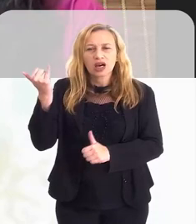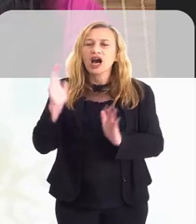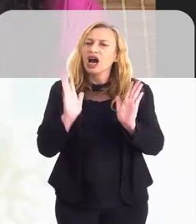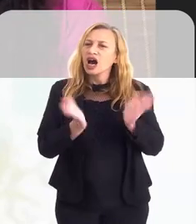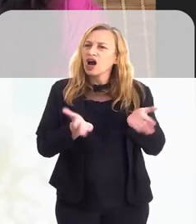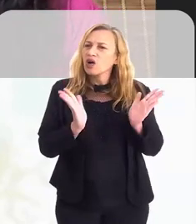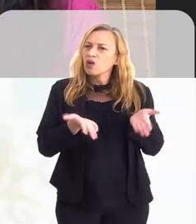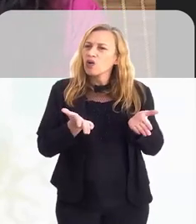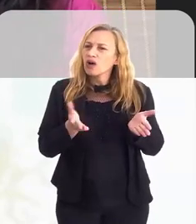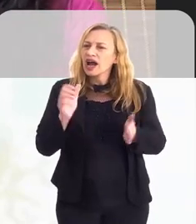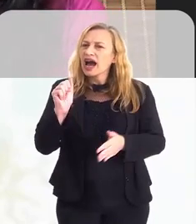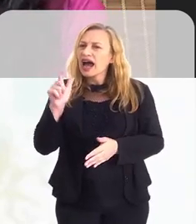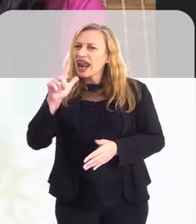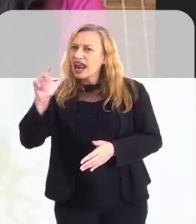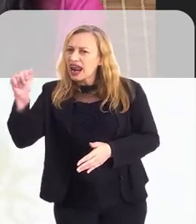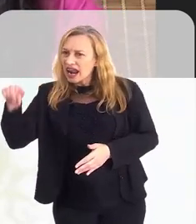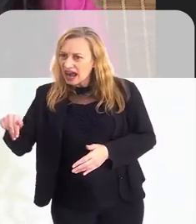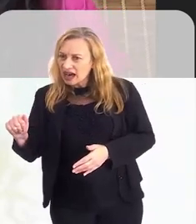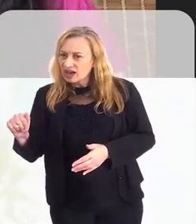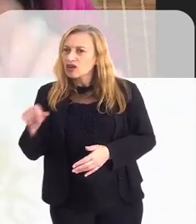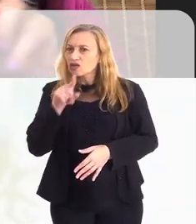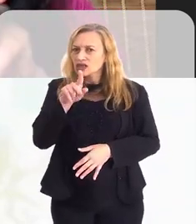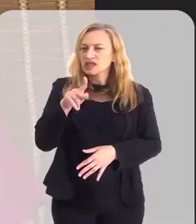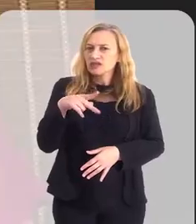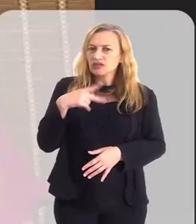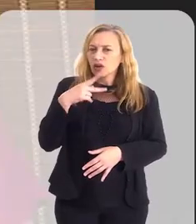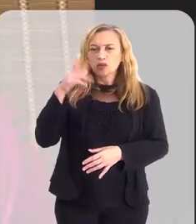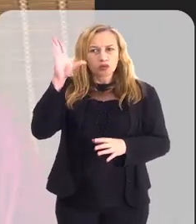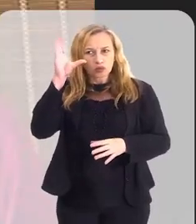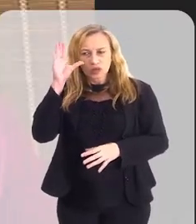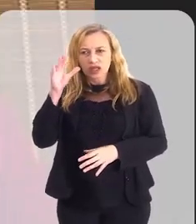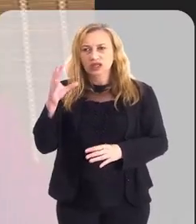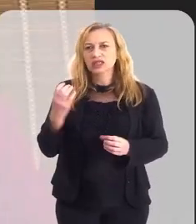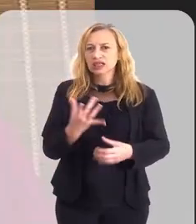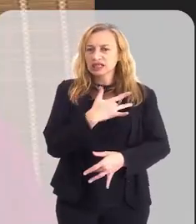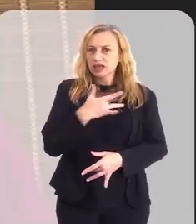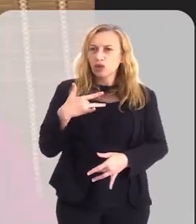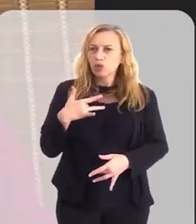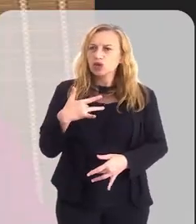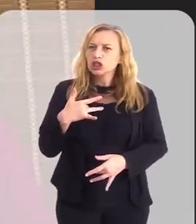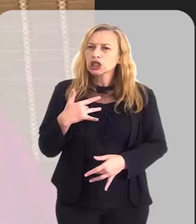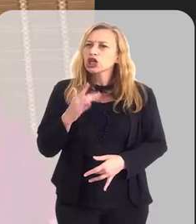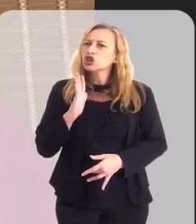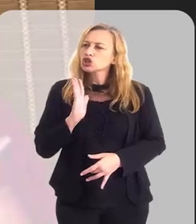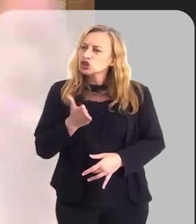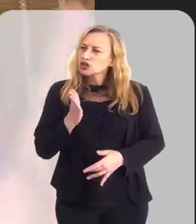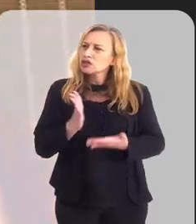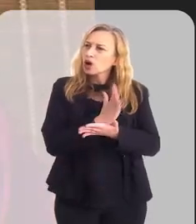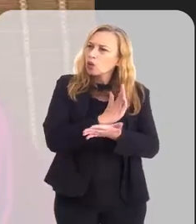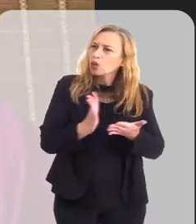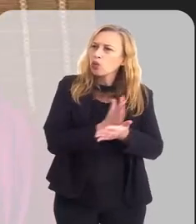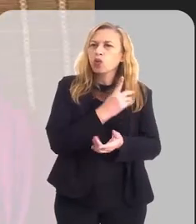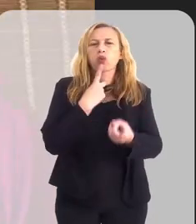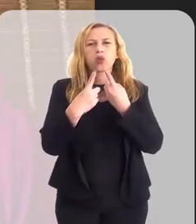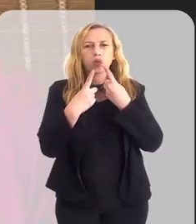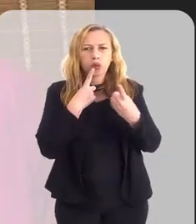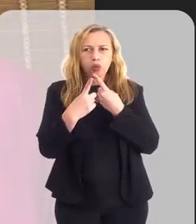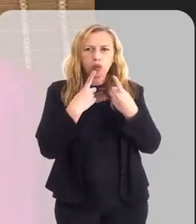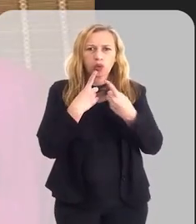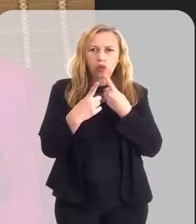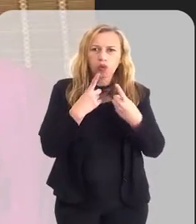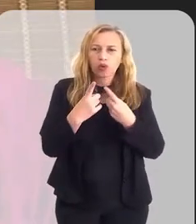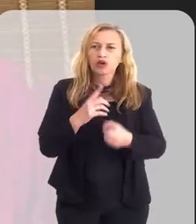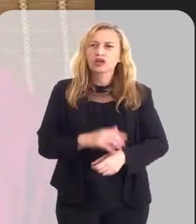importante. perguntar. Agora, uma coisa, Alain, você tocou num assunto muito interessante em relação à saúde, e que eu já vi algumas discussões